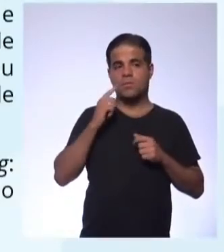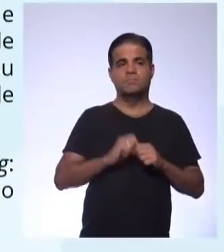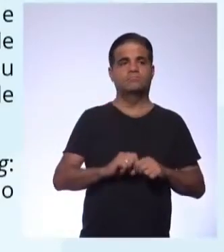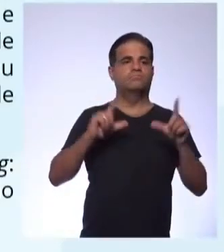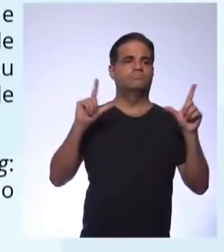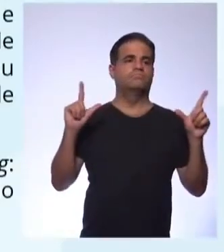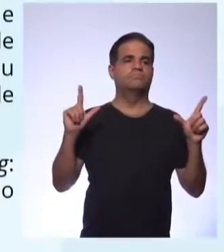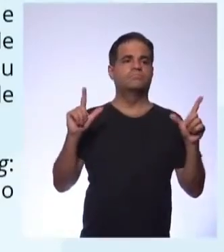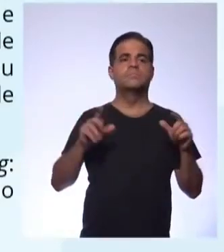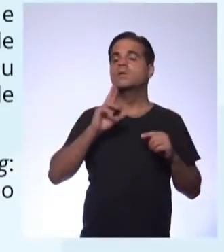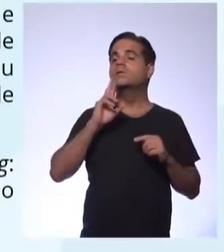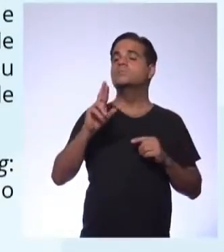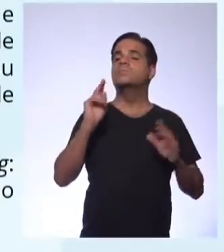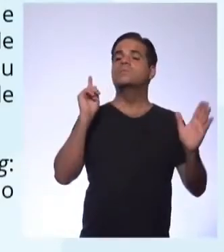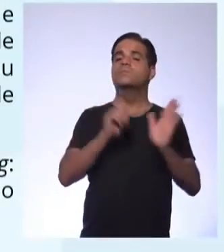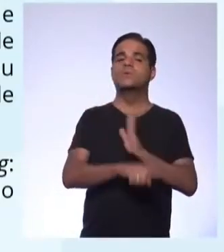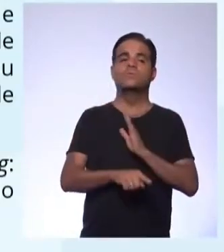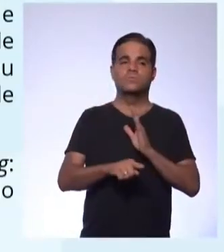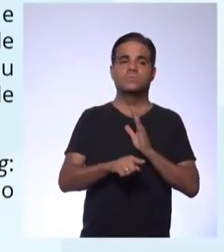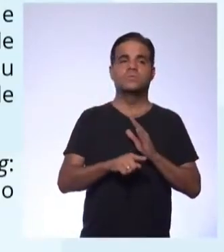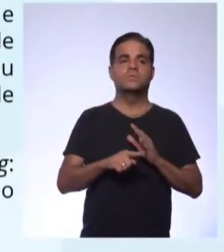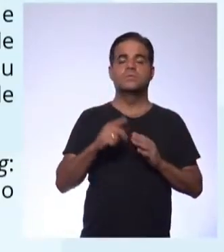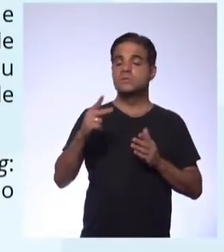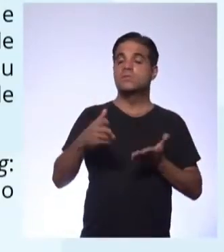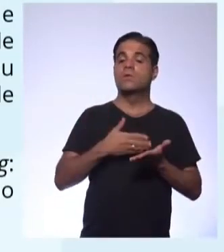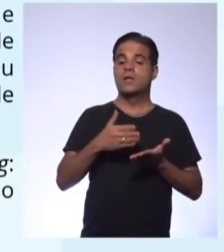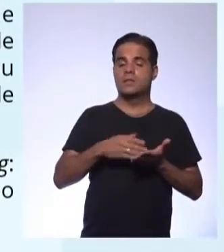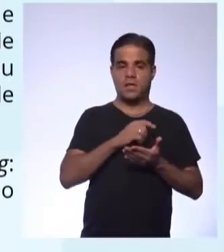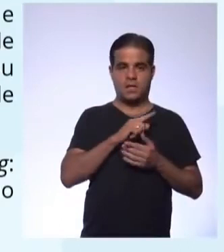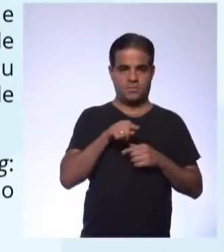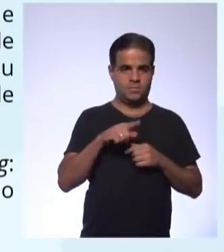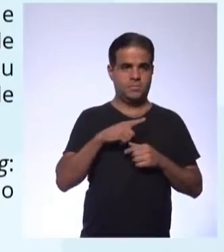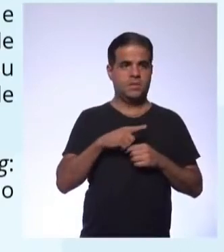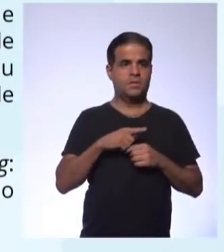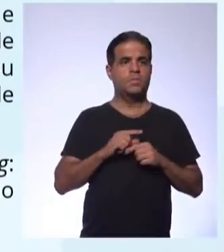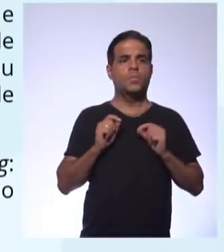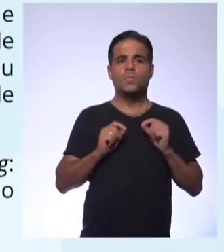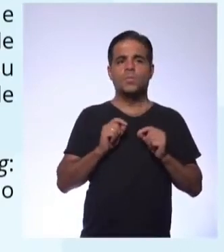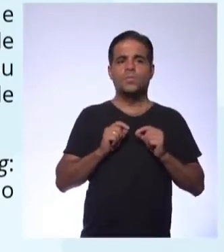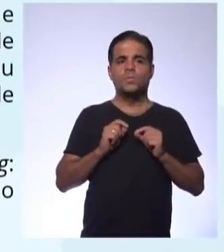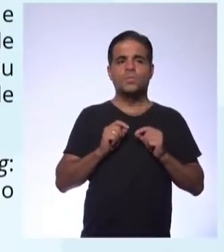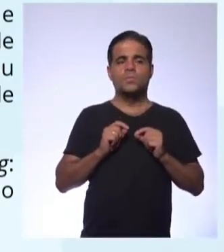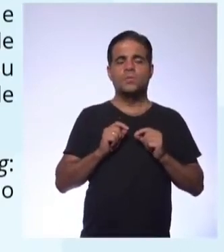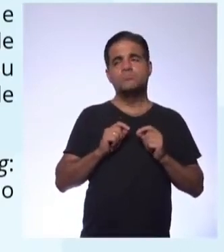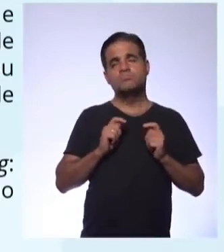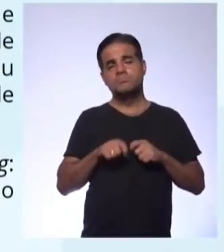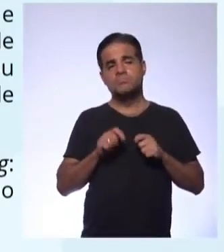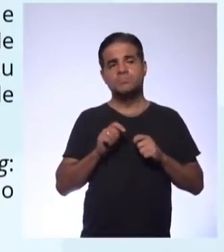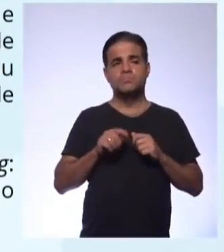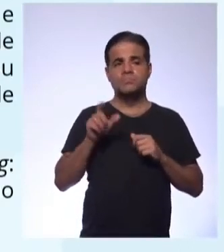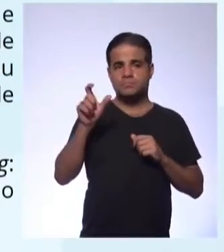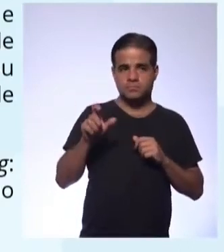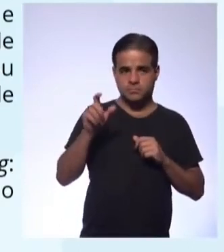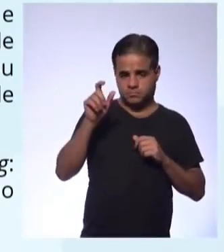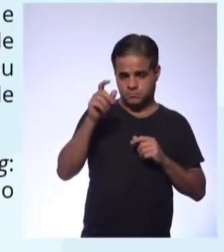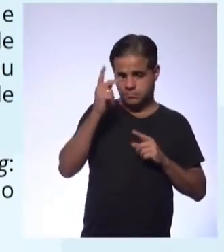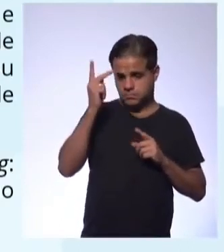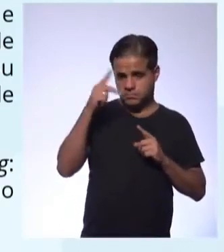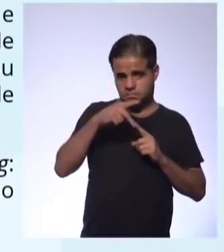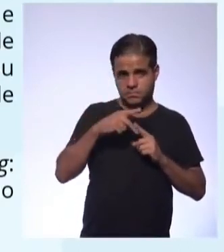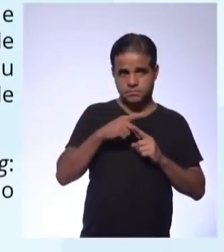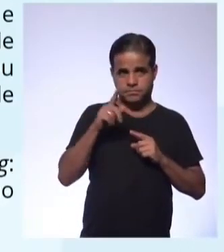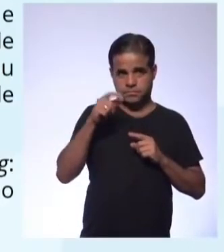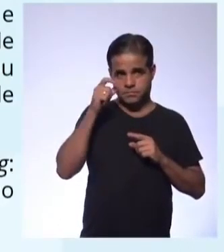tela. Responda a pergunta que segue em seu caderno. O que torna determinada